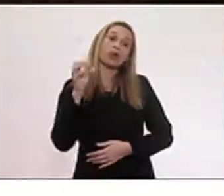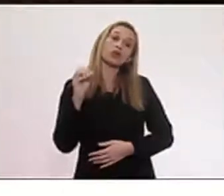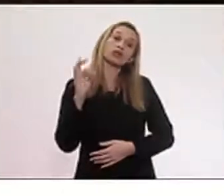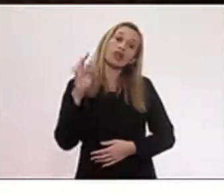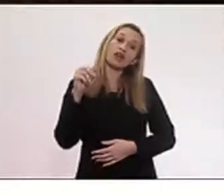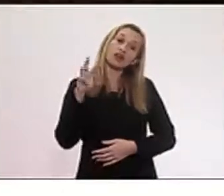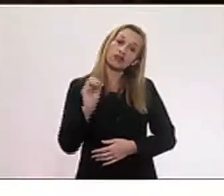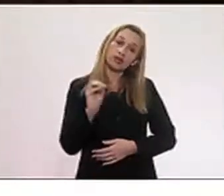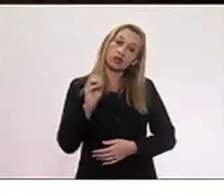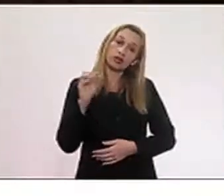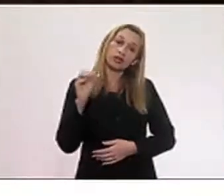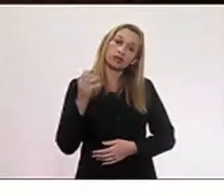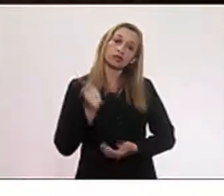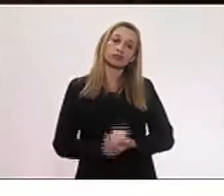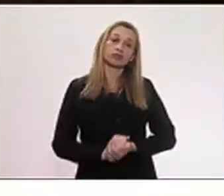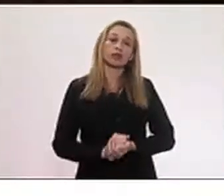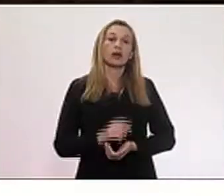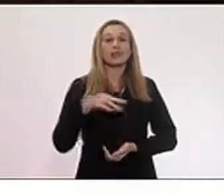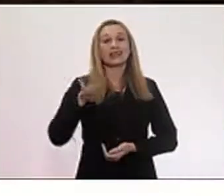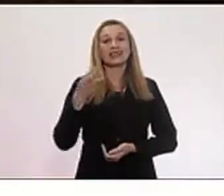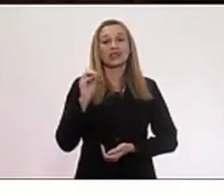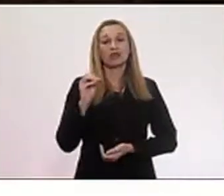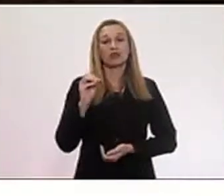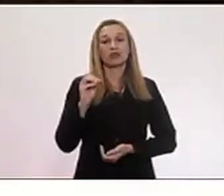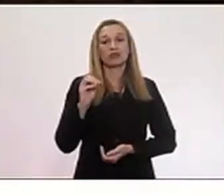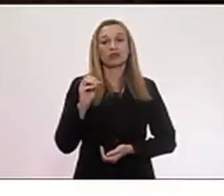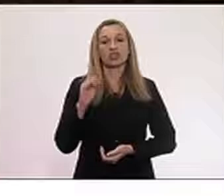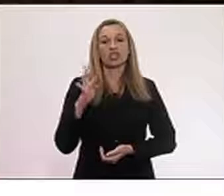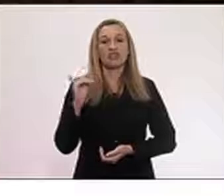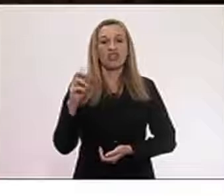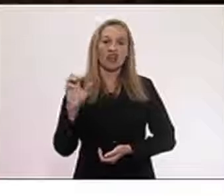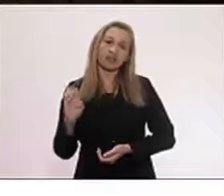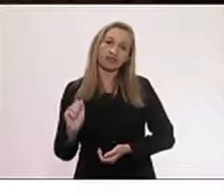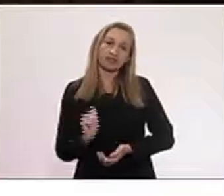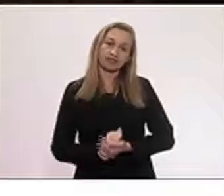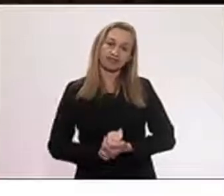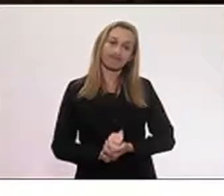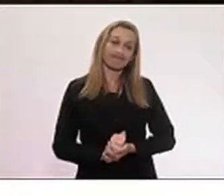Leite, Marcelo Crivella.